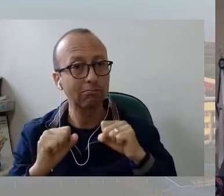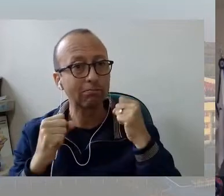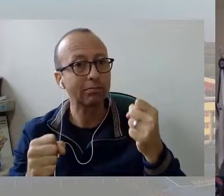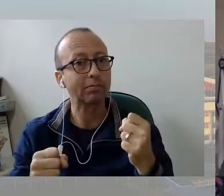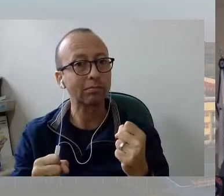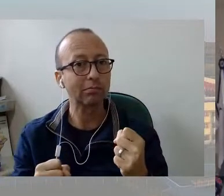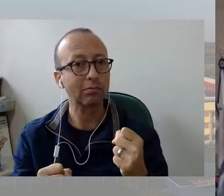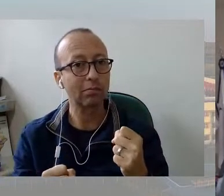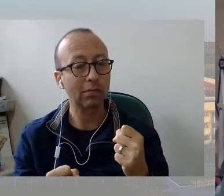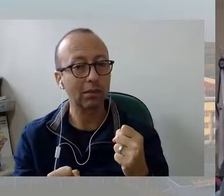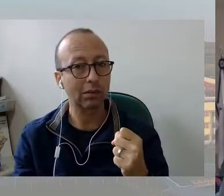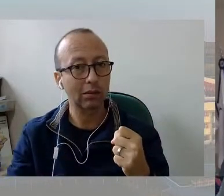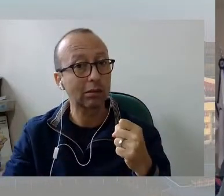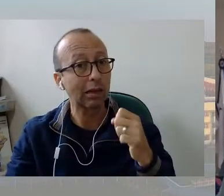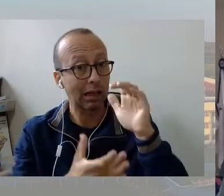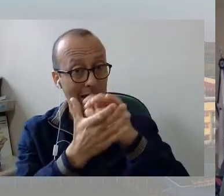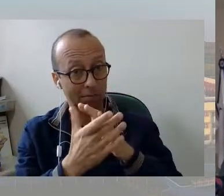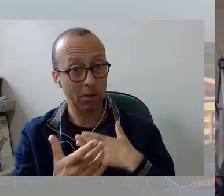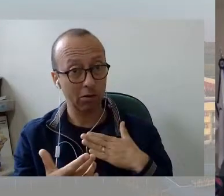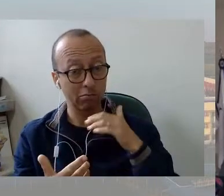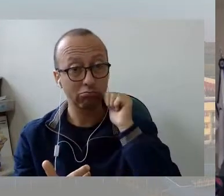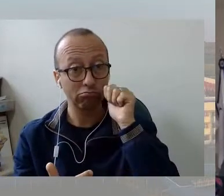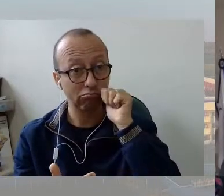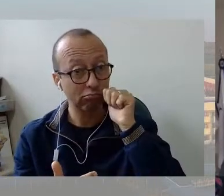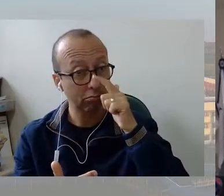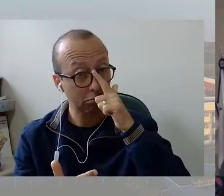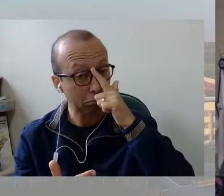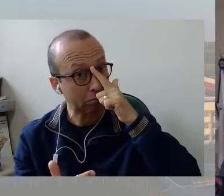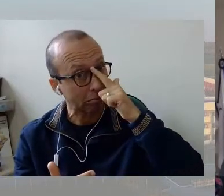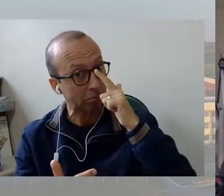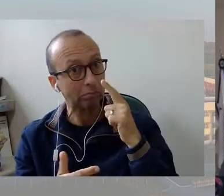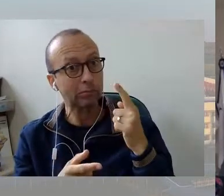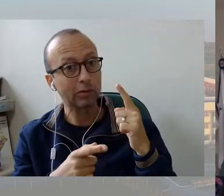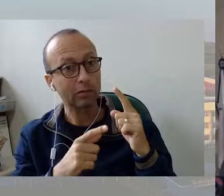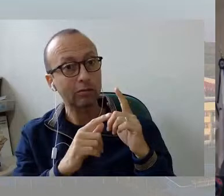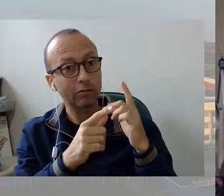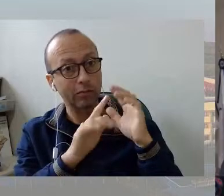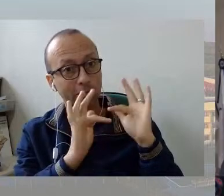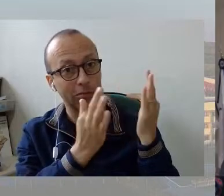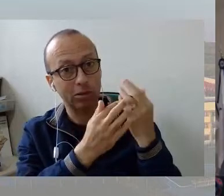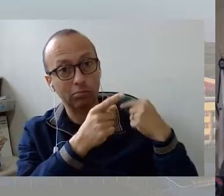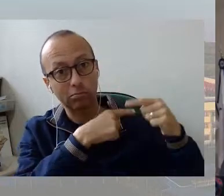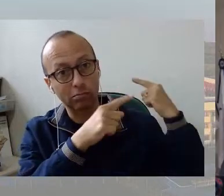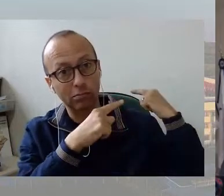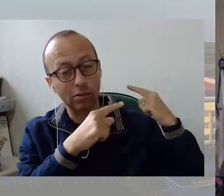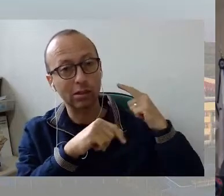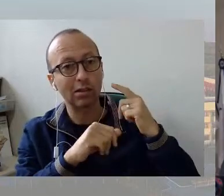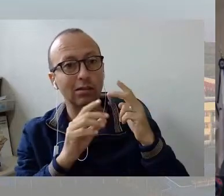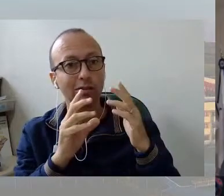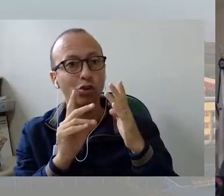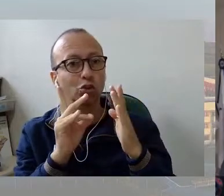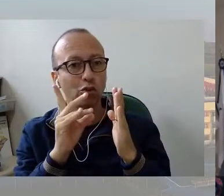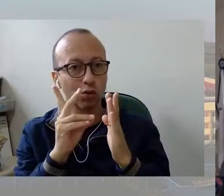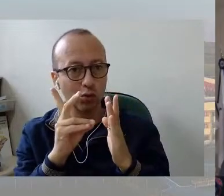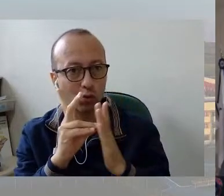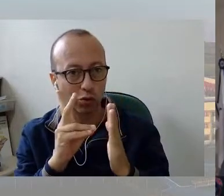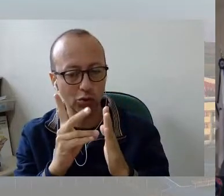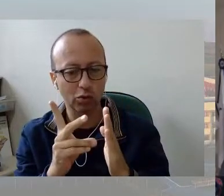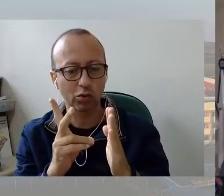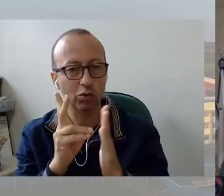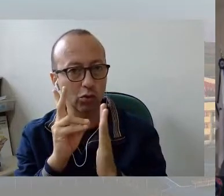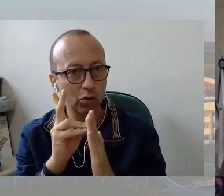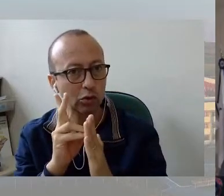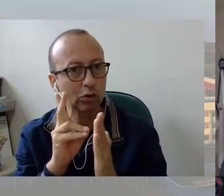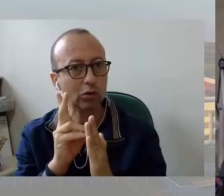mulher de origem indígena e negra, e eu já fui acusado de racismo. por questão política na universidade, não é,